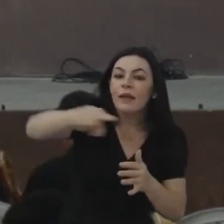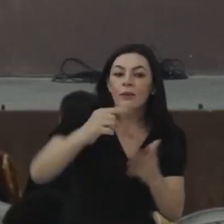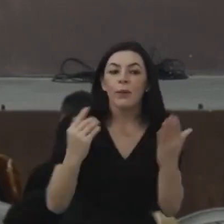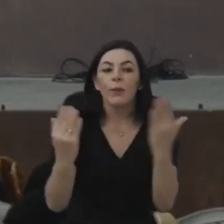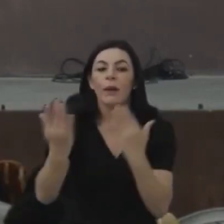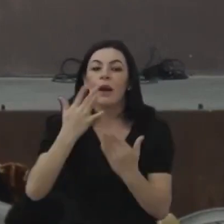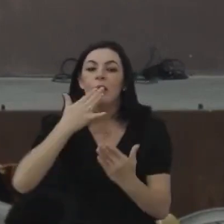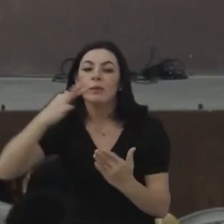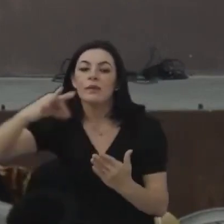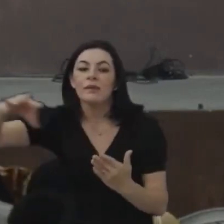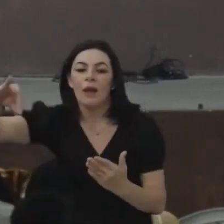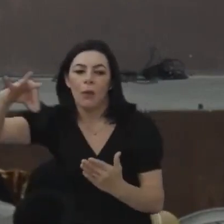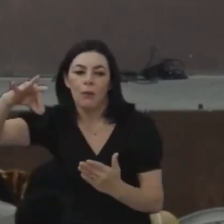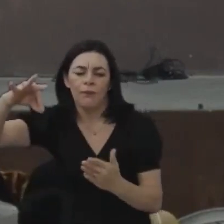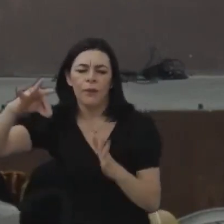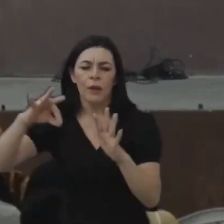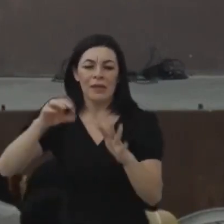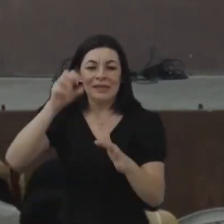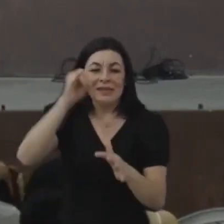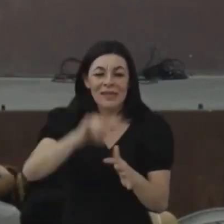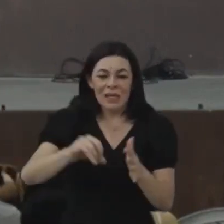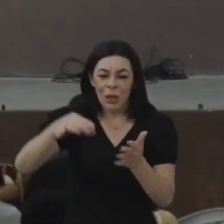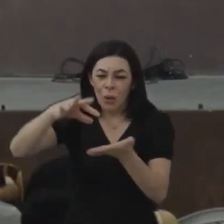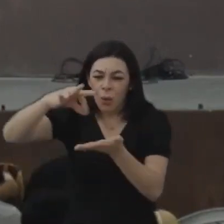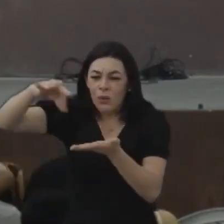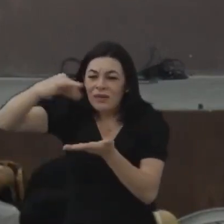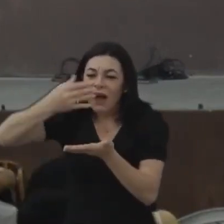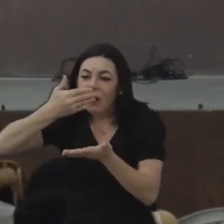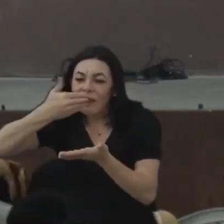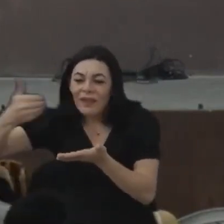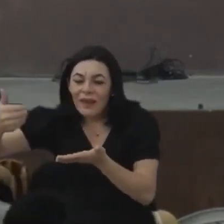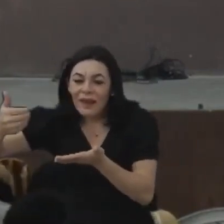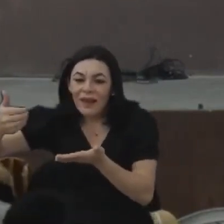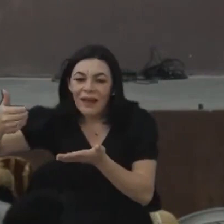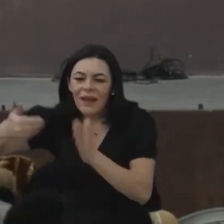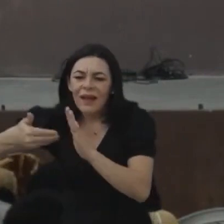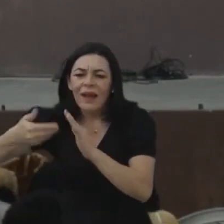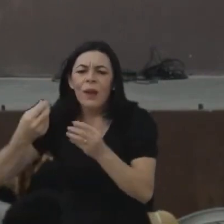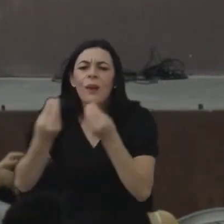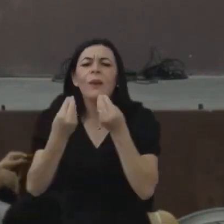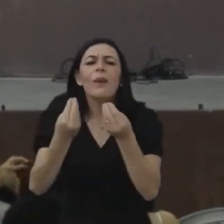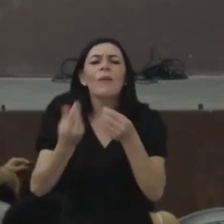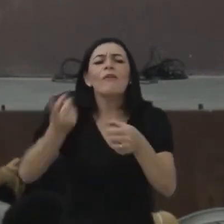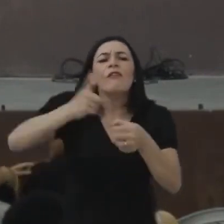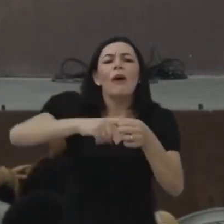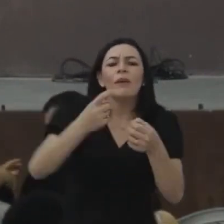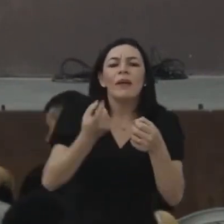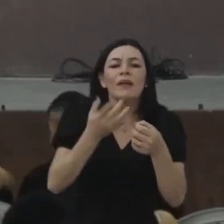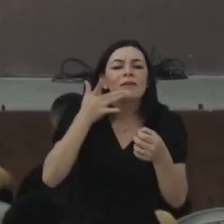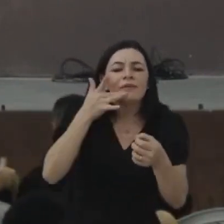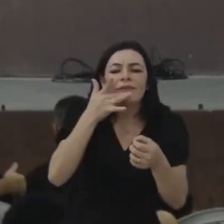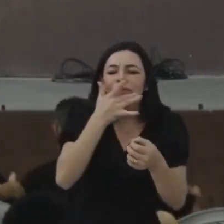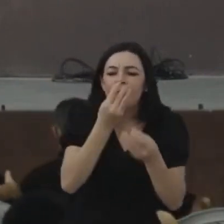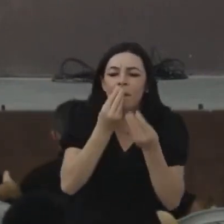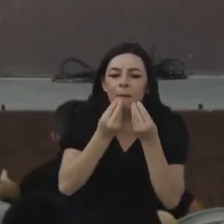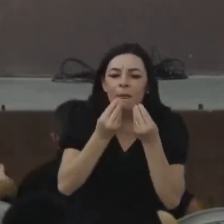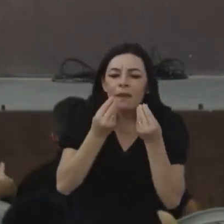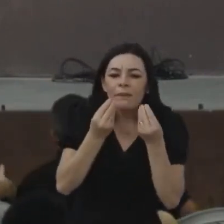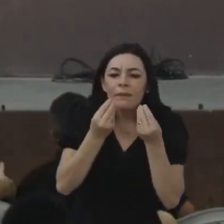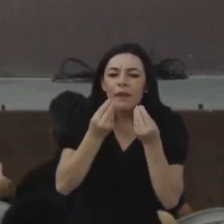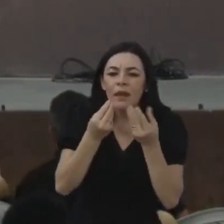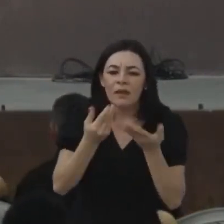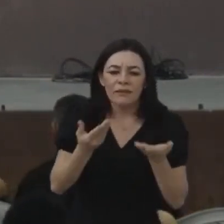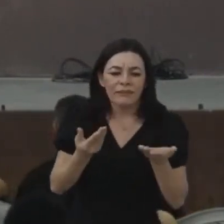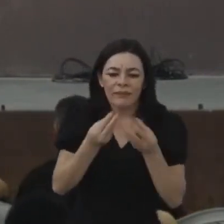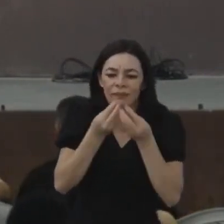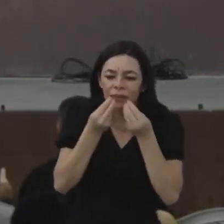Ora, se o sal vier a ser insípido, como lhe restaurar o sabor? Para nada mais